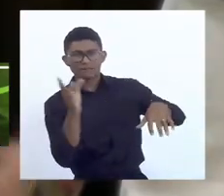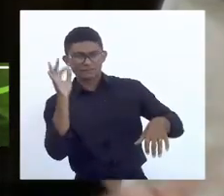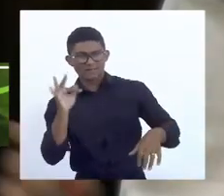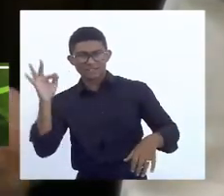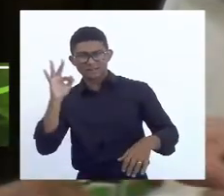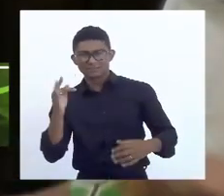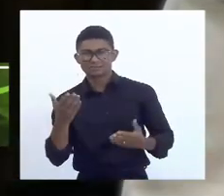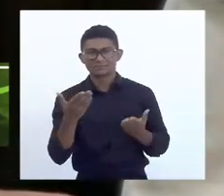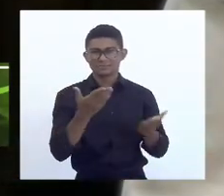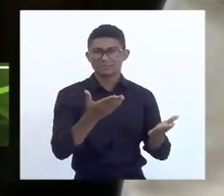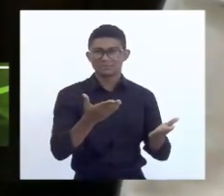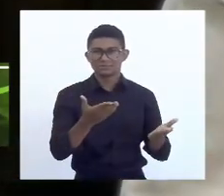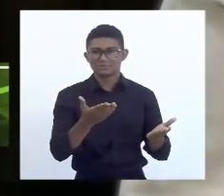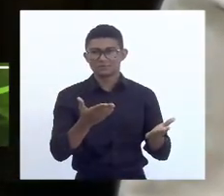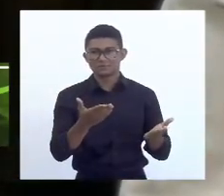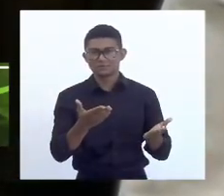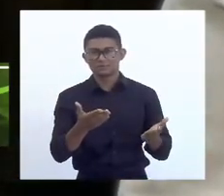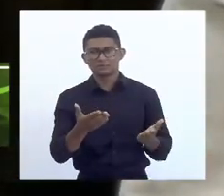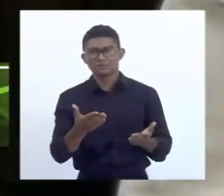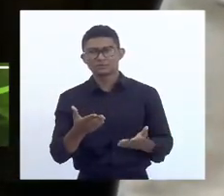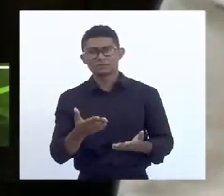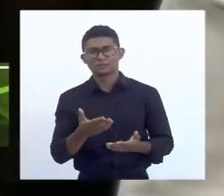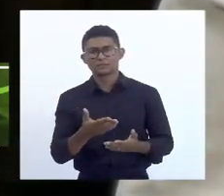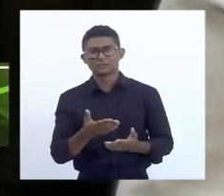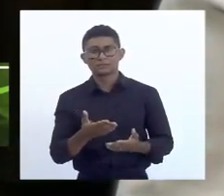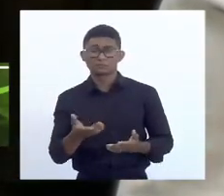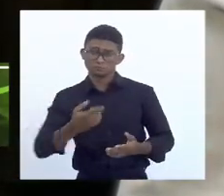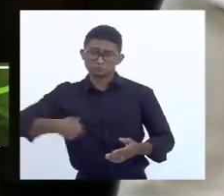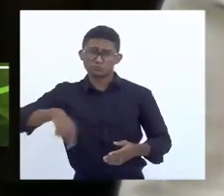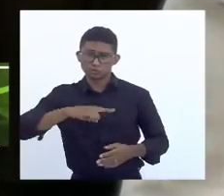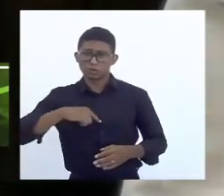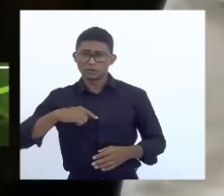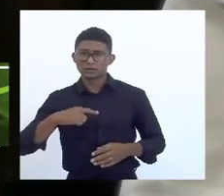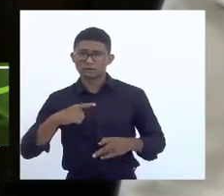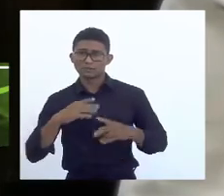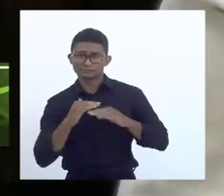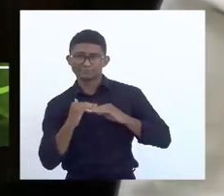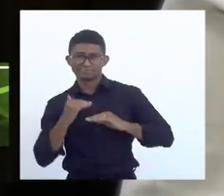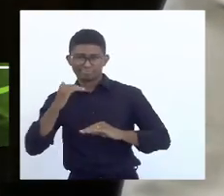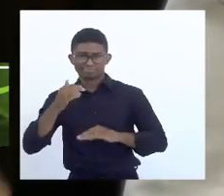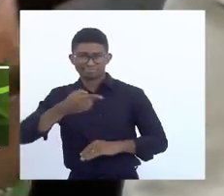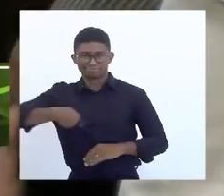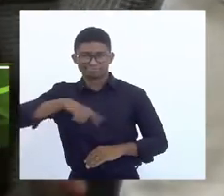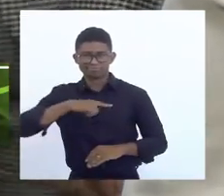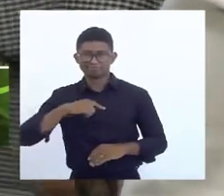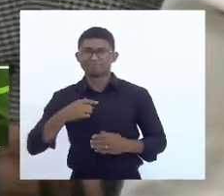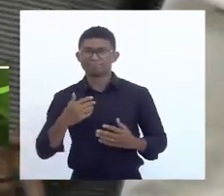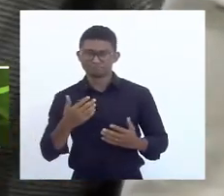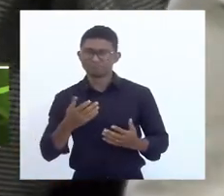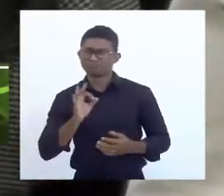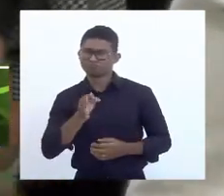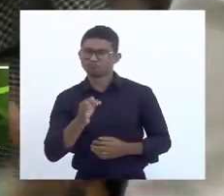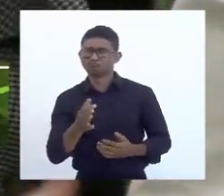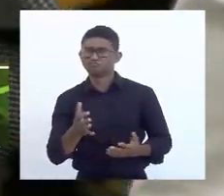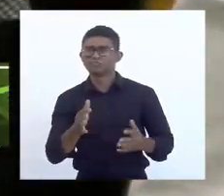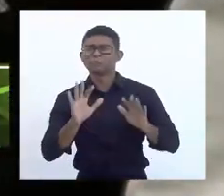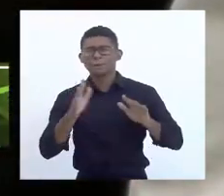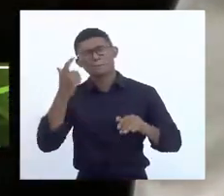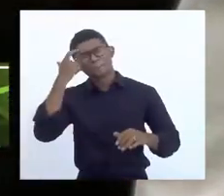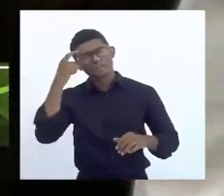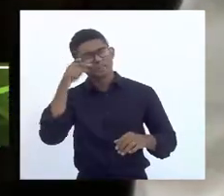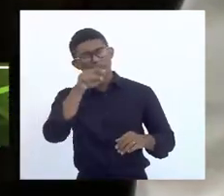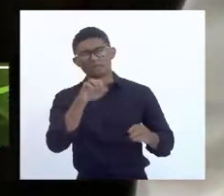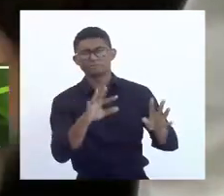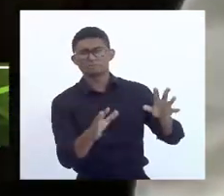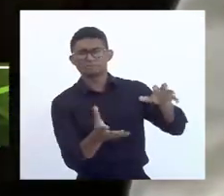que não é elite. Elite somos nós. Né? Já dizia os nossos. Elite somos nós. Mas, quando a gente vai no